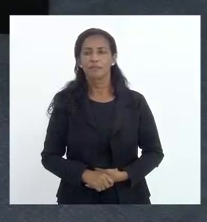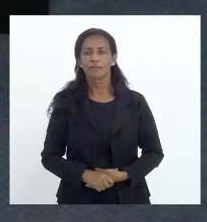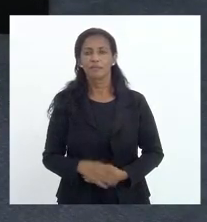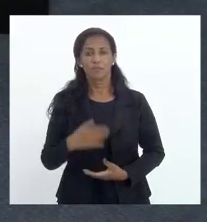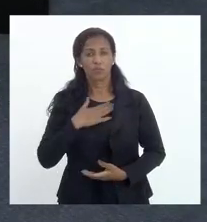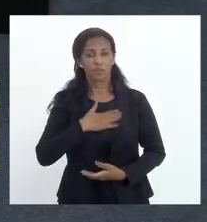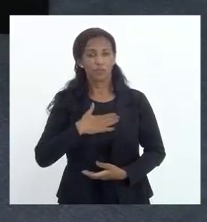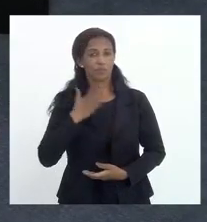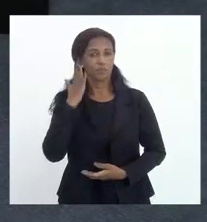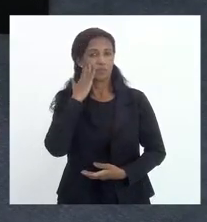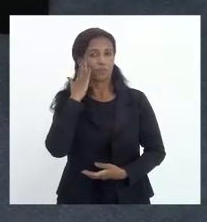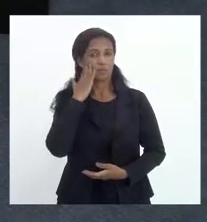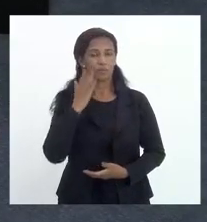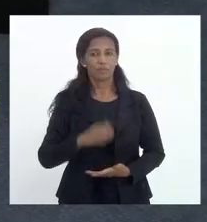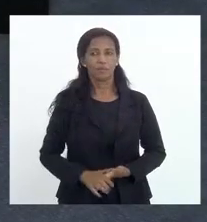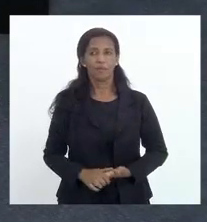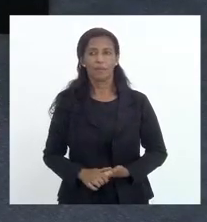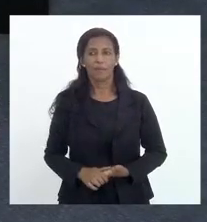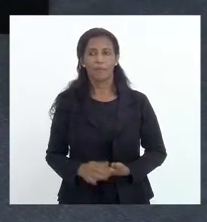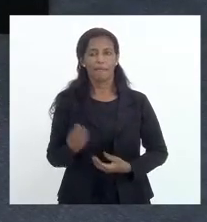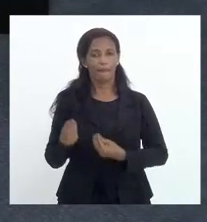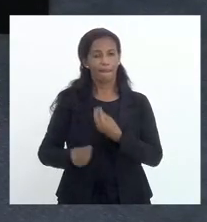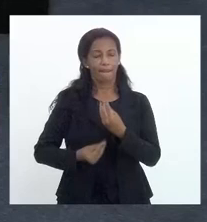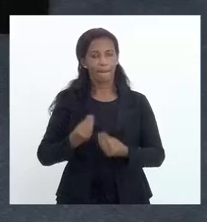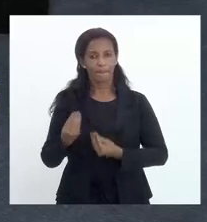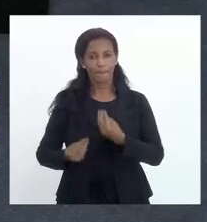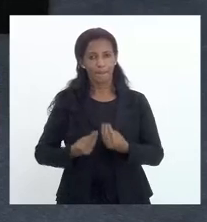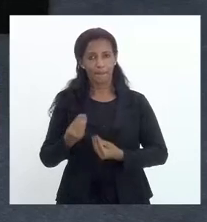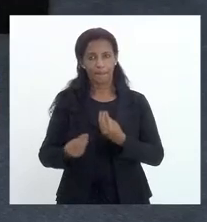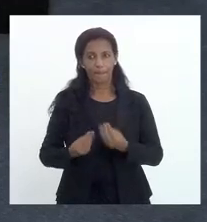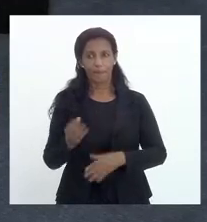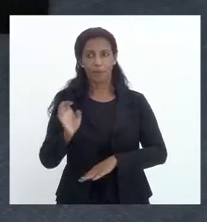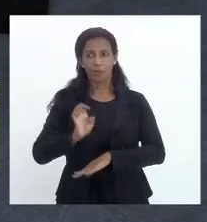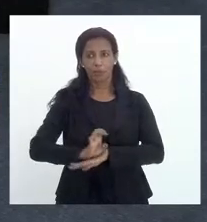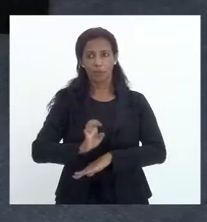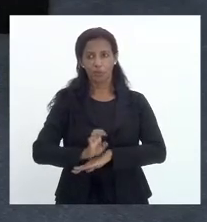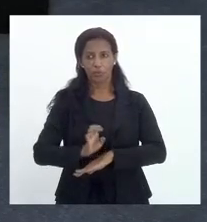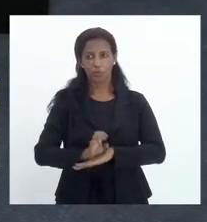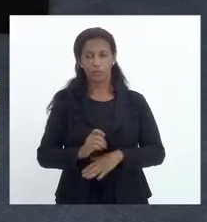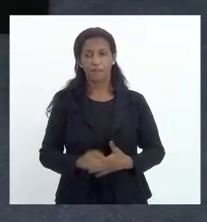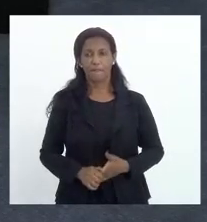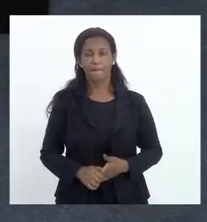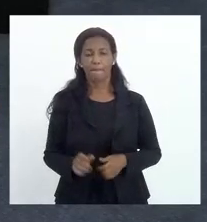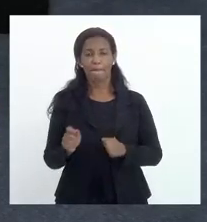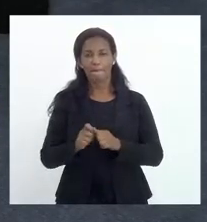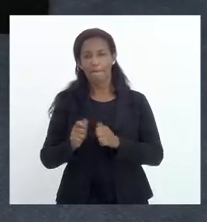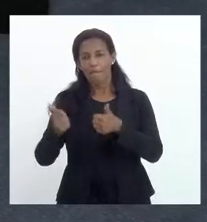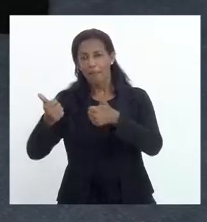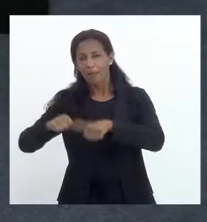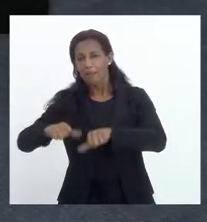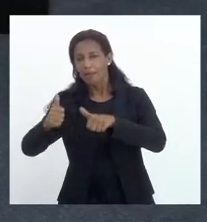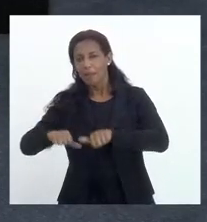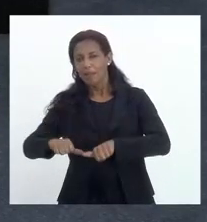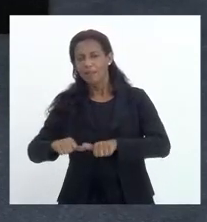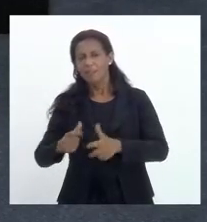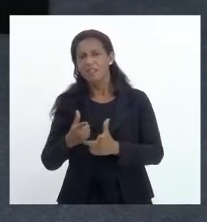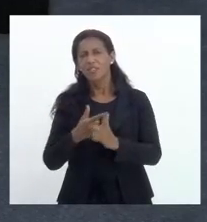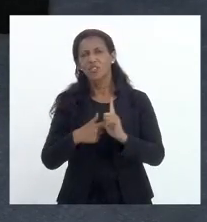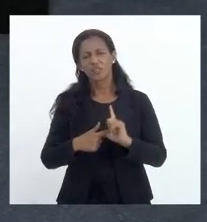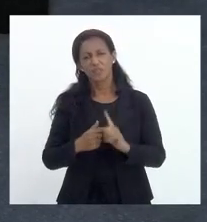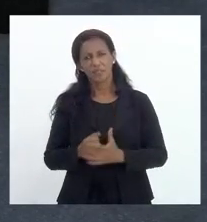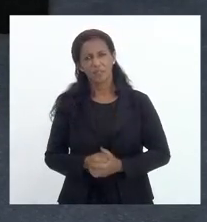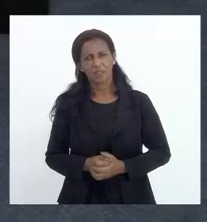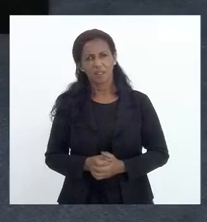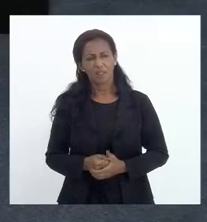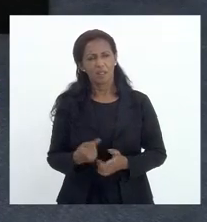gostaria de saber como o Estado fez a análise da dívida. Porque não dá